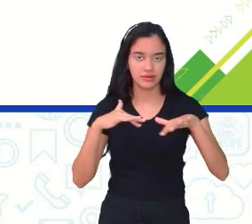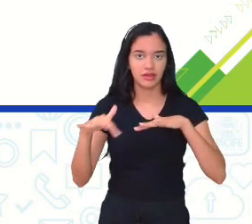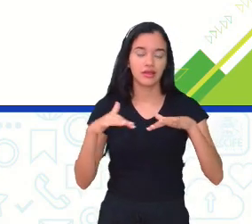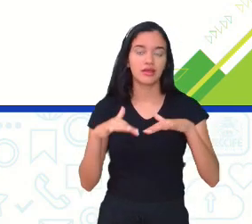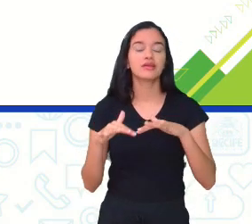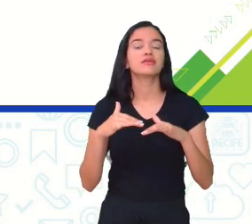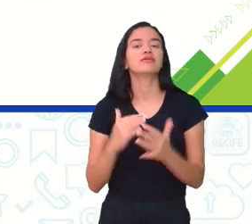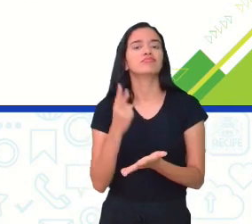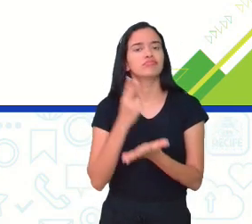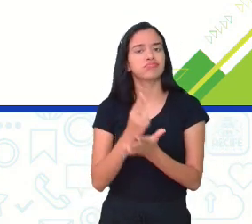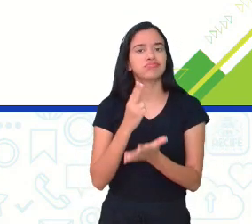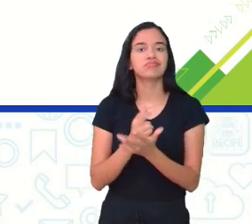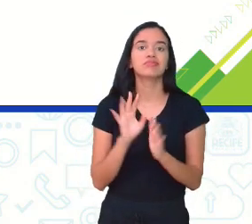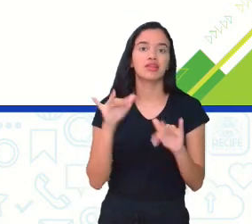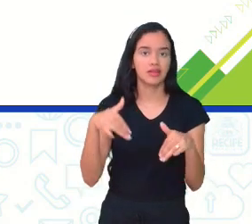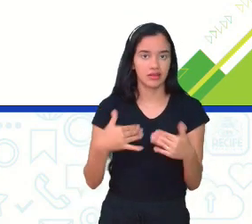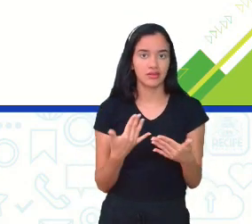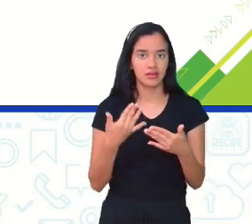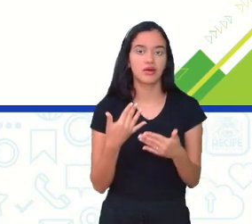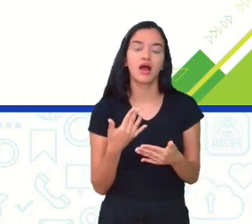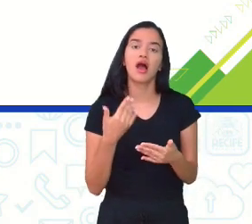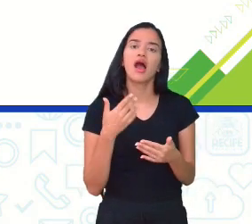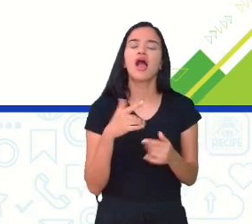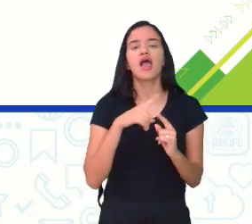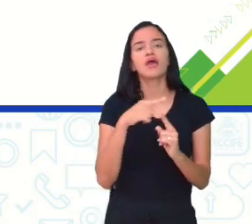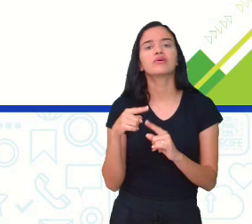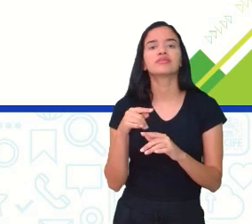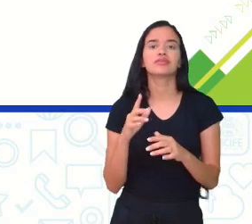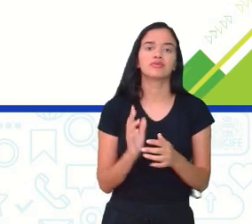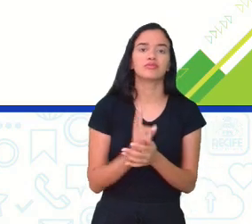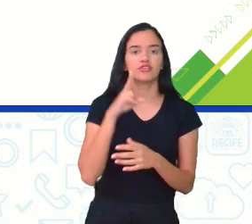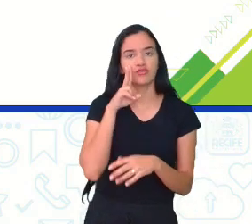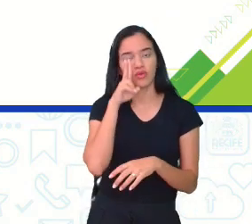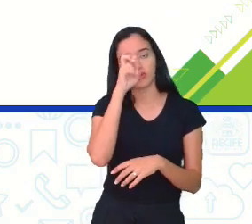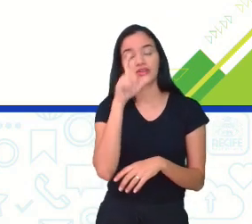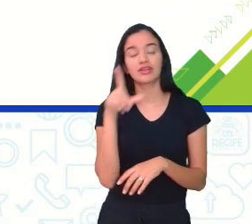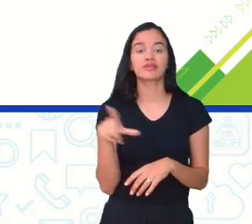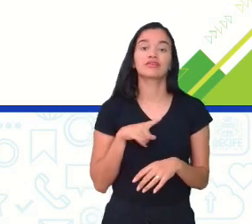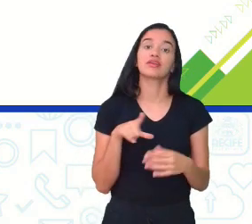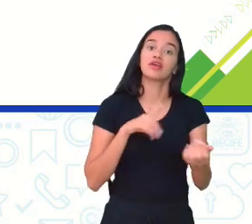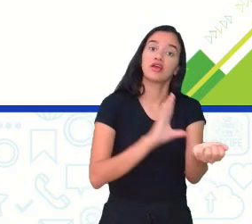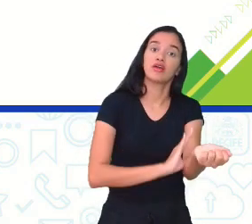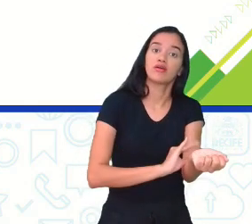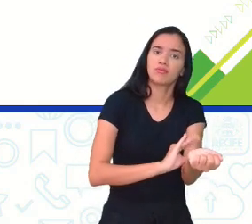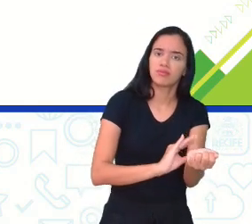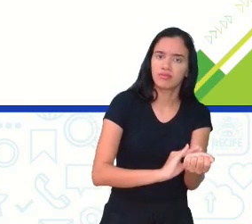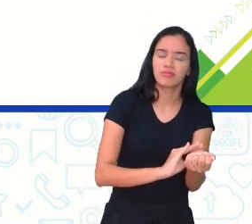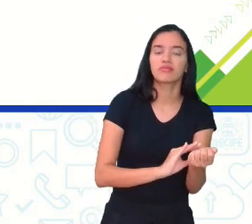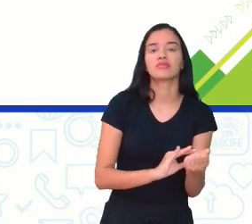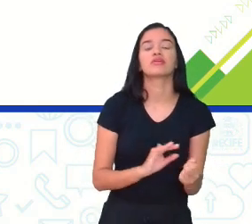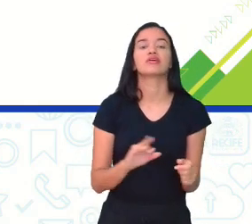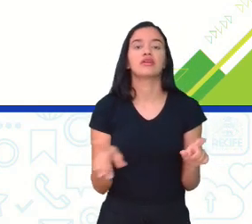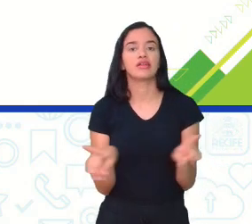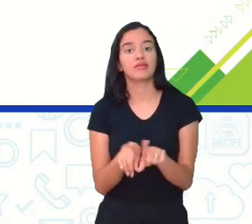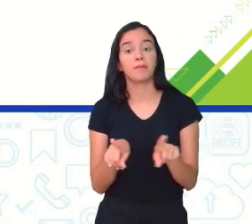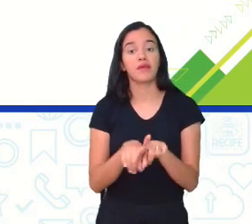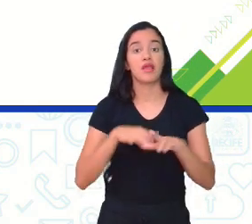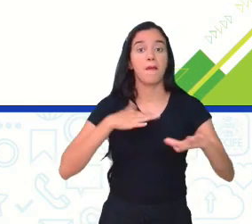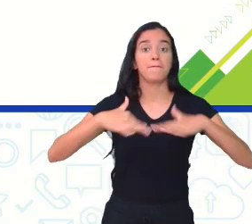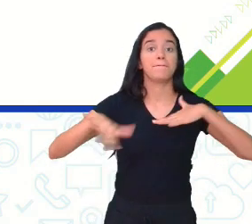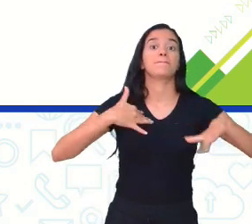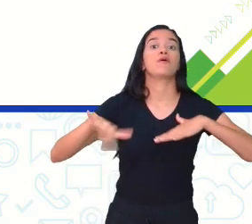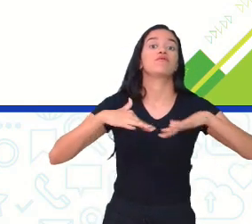constante movimento. Então, é o tipo de força que envolve os músculos dos membros, né, em